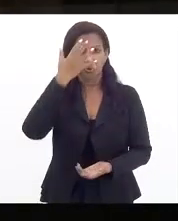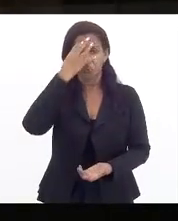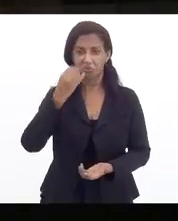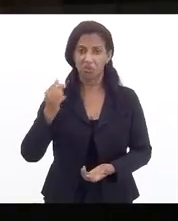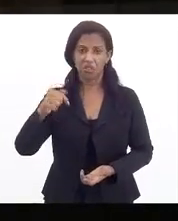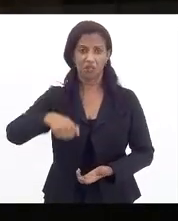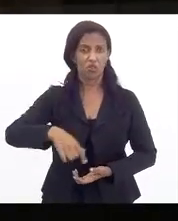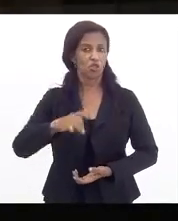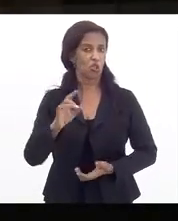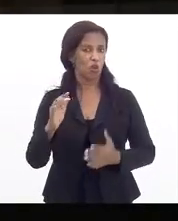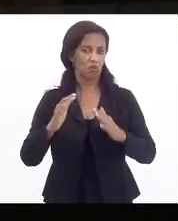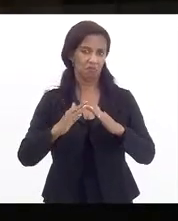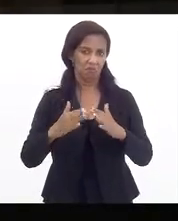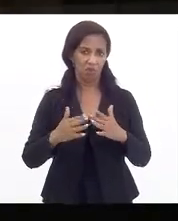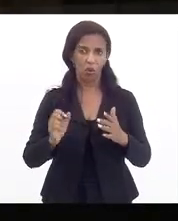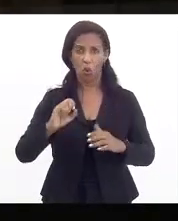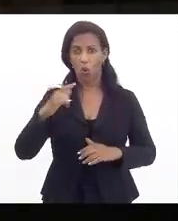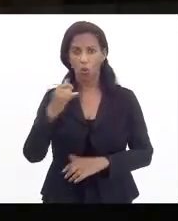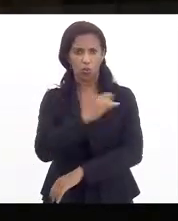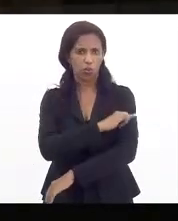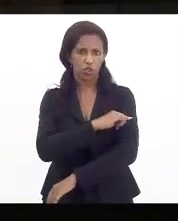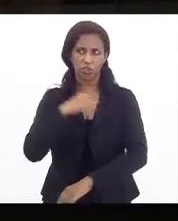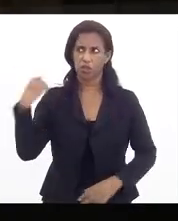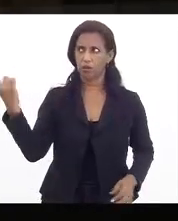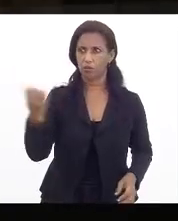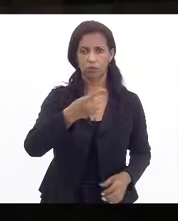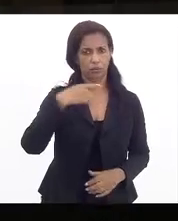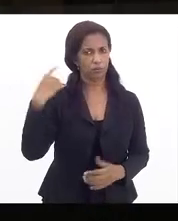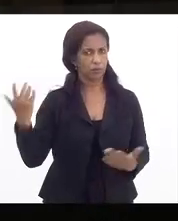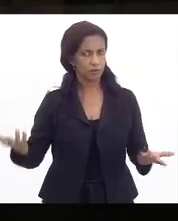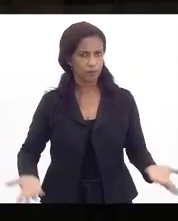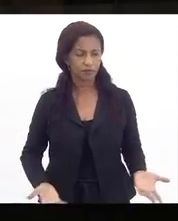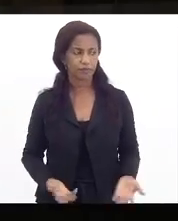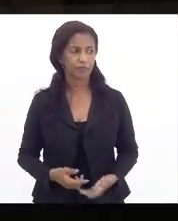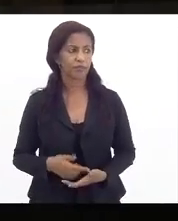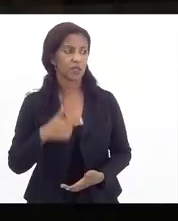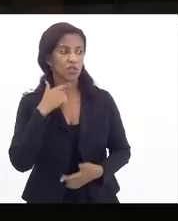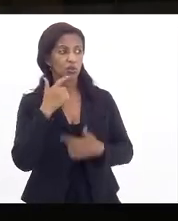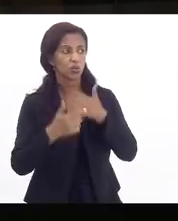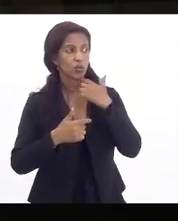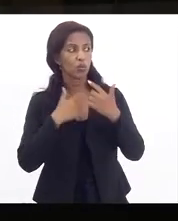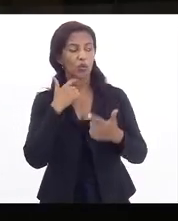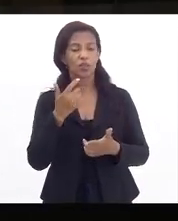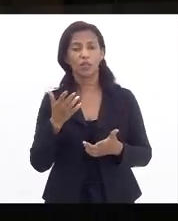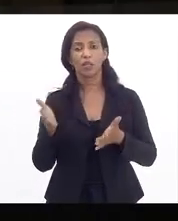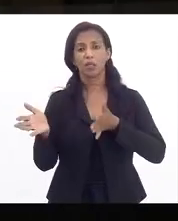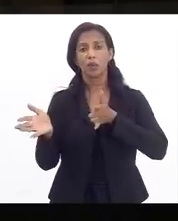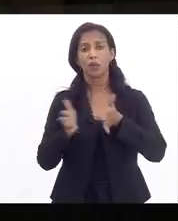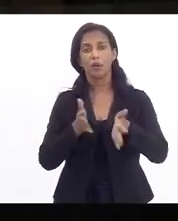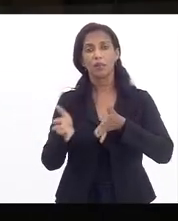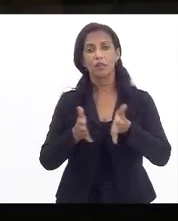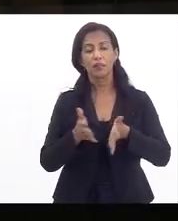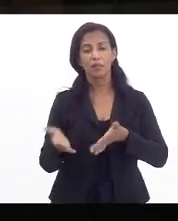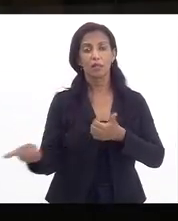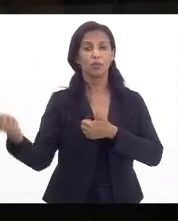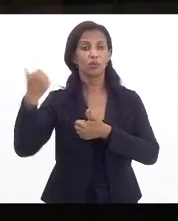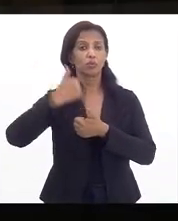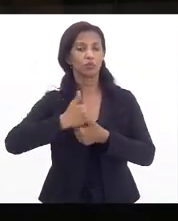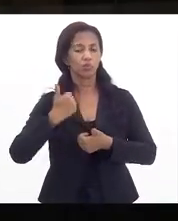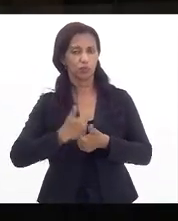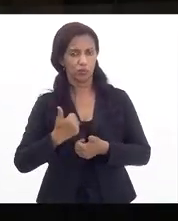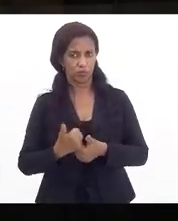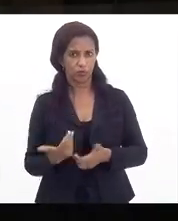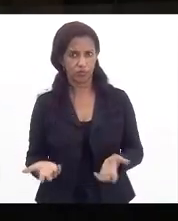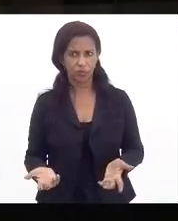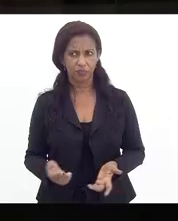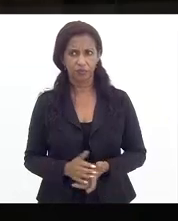sei se foi só aqui na casa ou no Rio de Janeiro inteiro e a gente não conseguiu ter acesso ao substitutivo